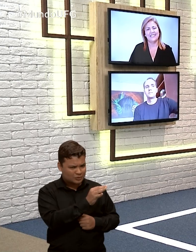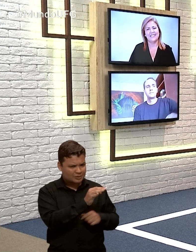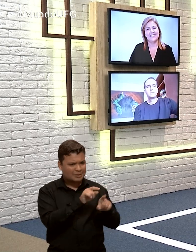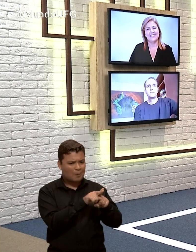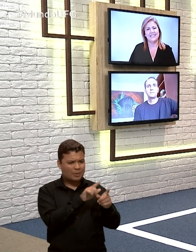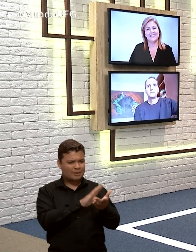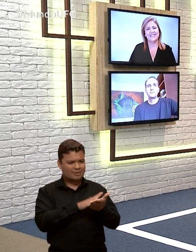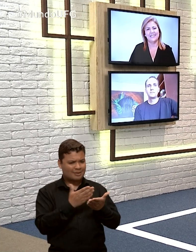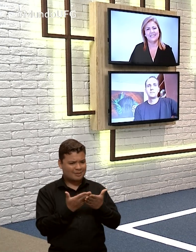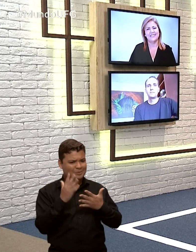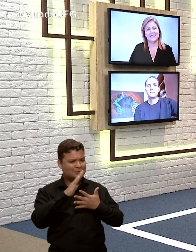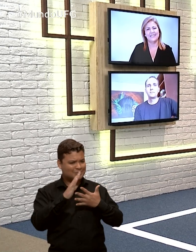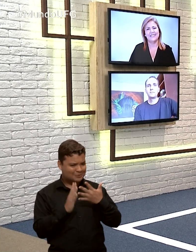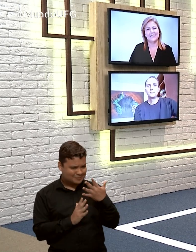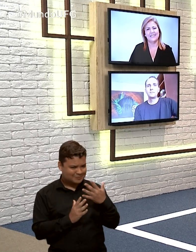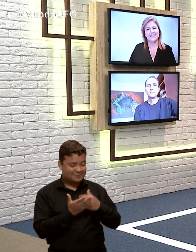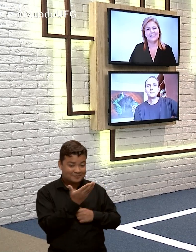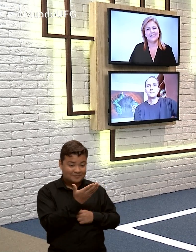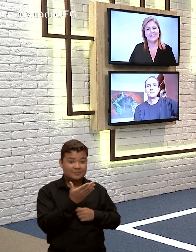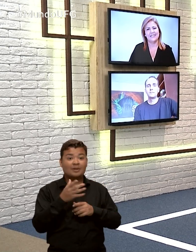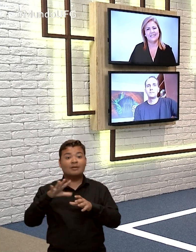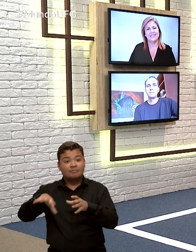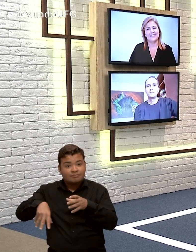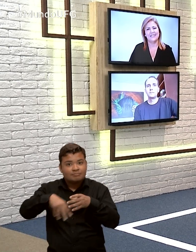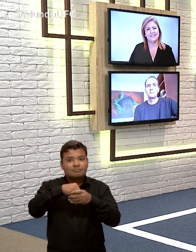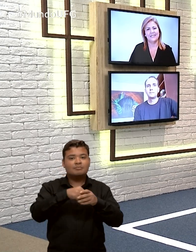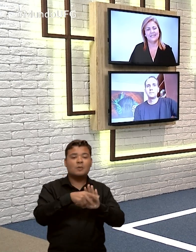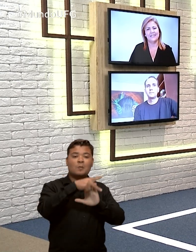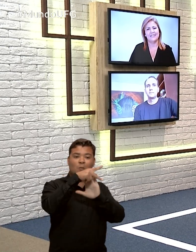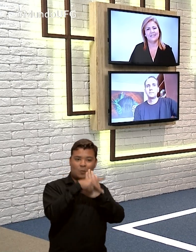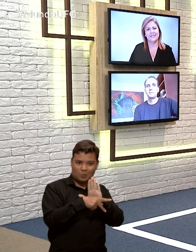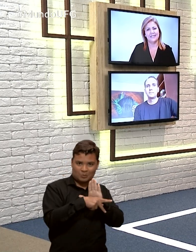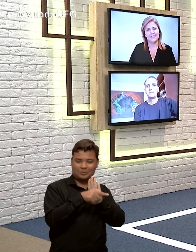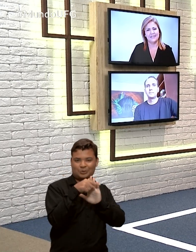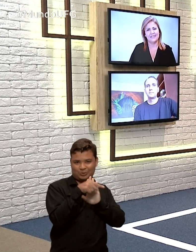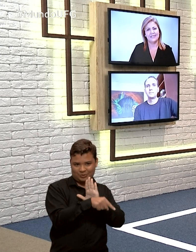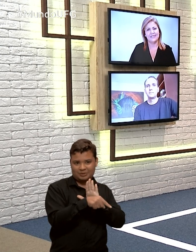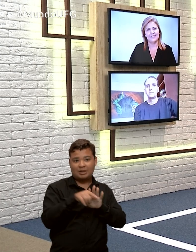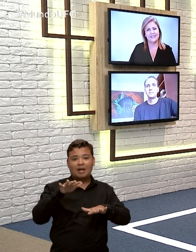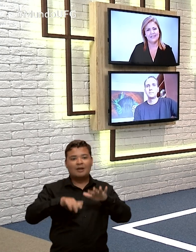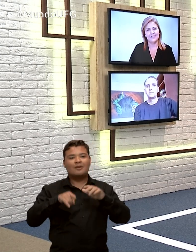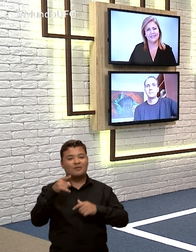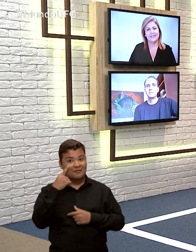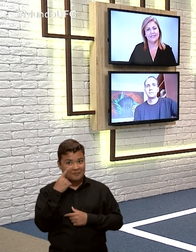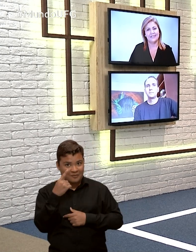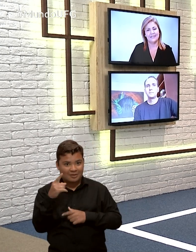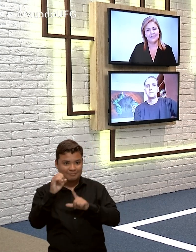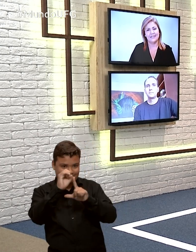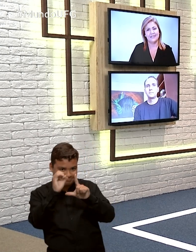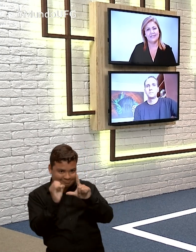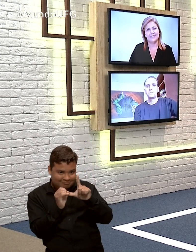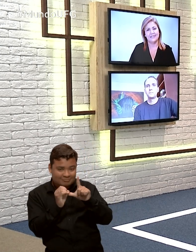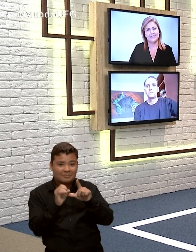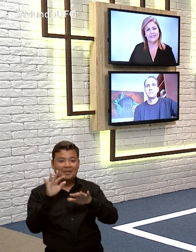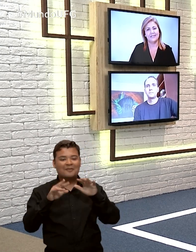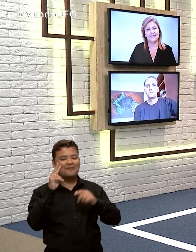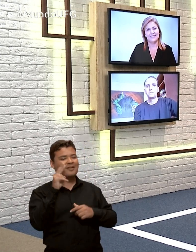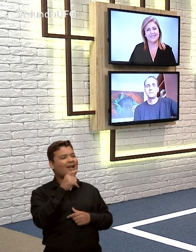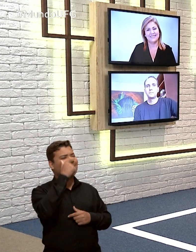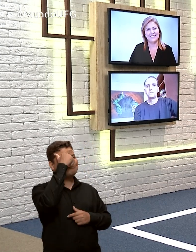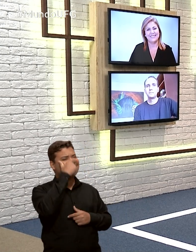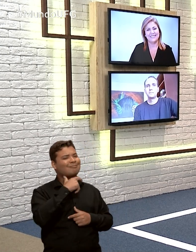Intérprete de Libras, e ela é integrante do projeto. Talvez até quem acompanha a TV UFG está se lembrando do rostinho